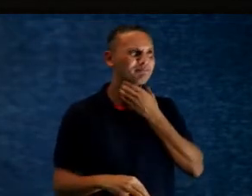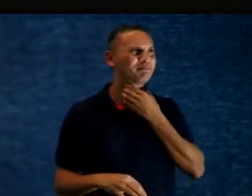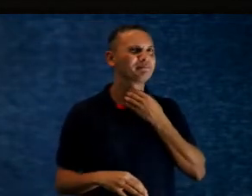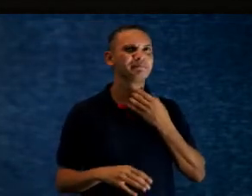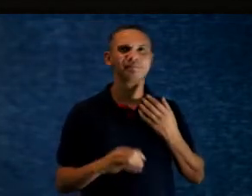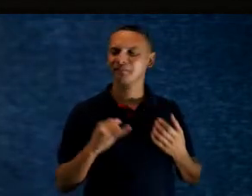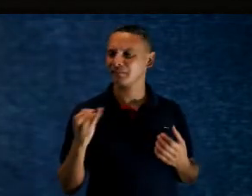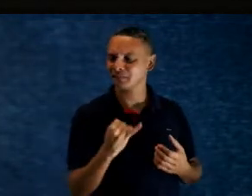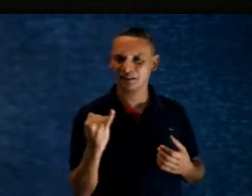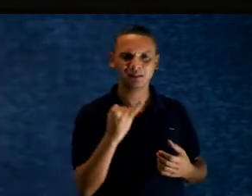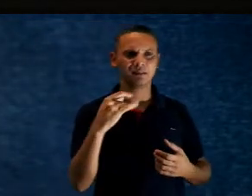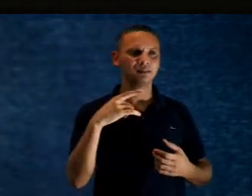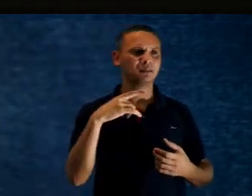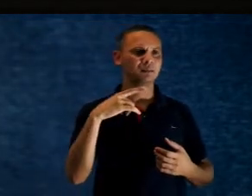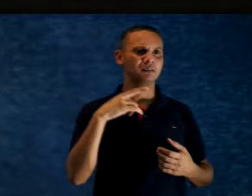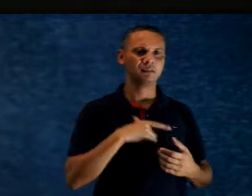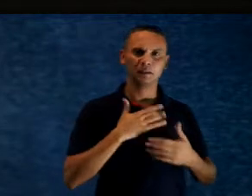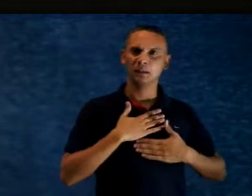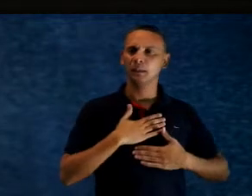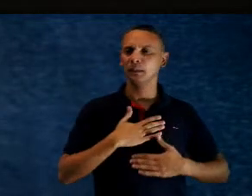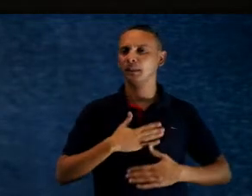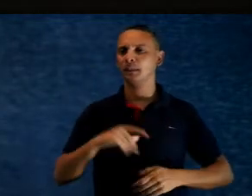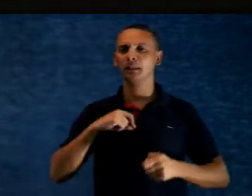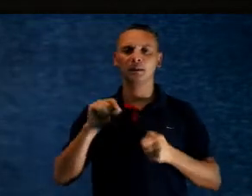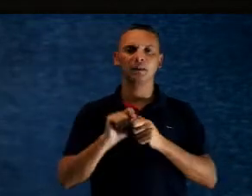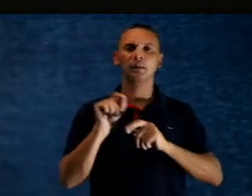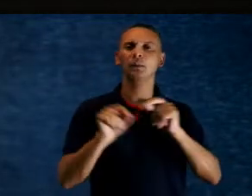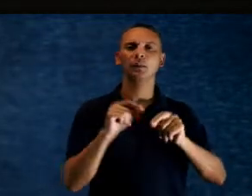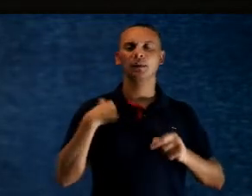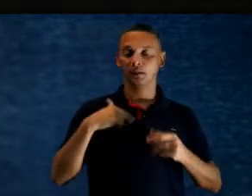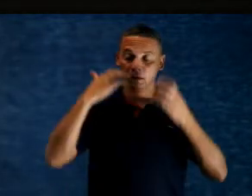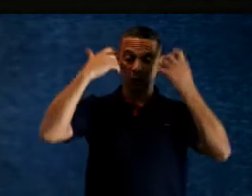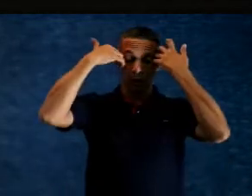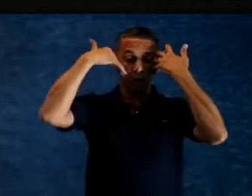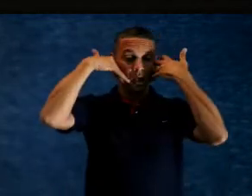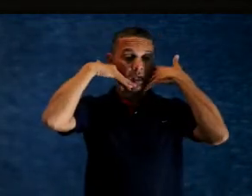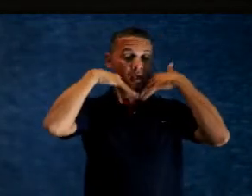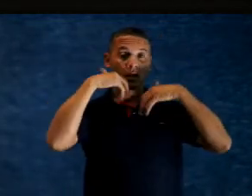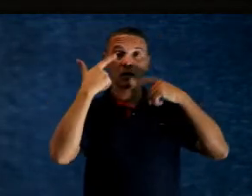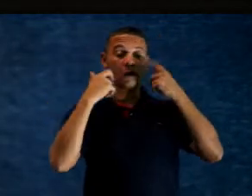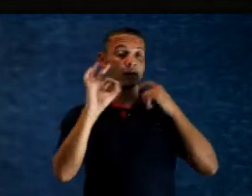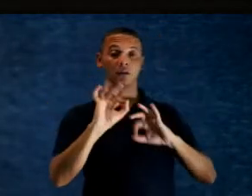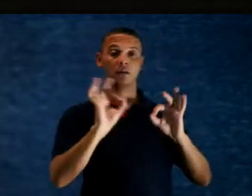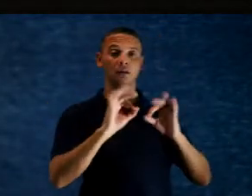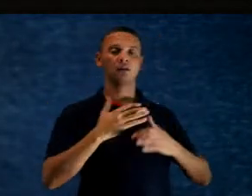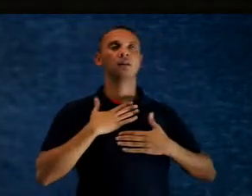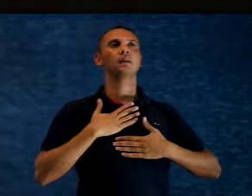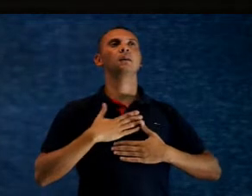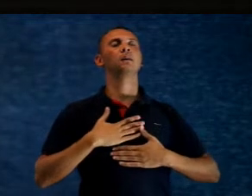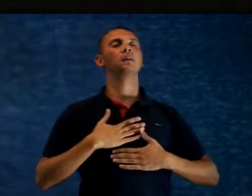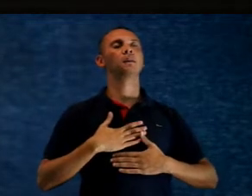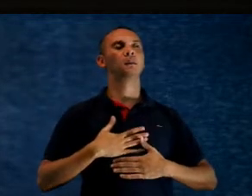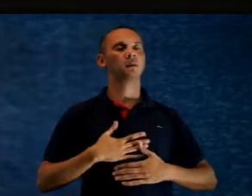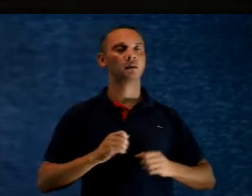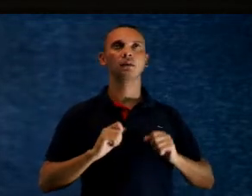Minha vocação é para o riso, a saúde, o prazer, a alegria das coisas mínimas que tenho em mim e das grandes que me